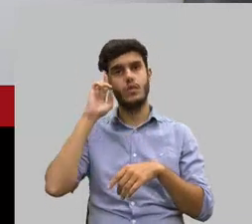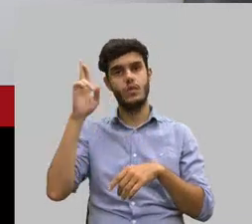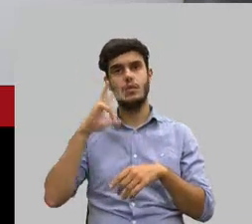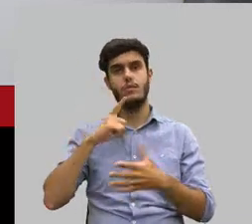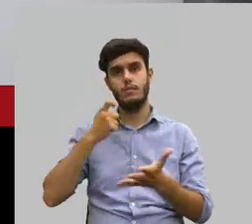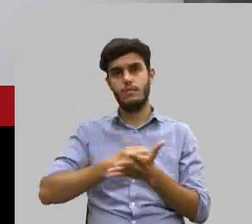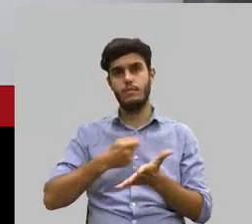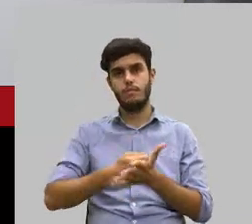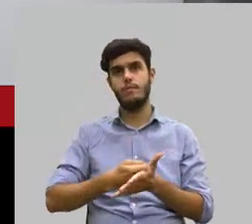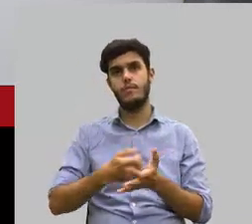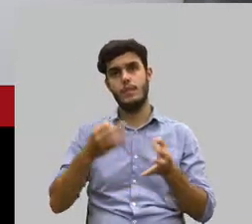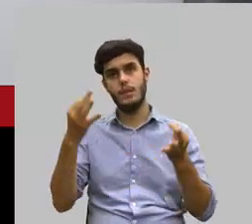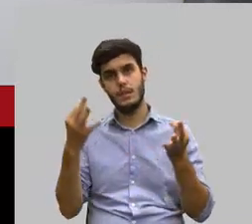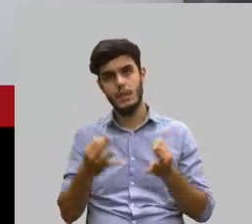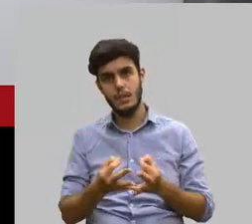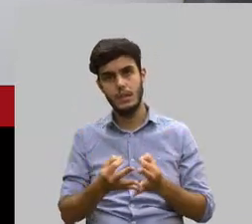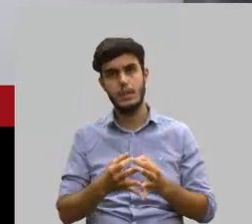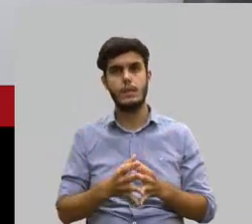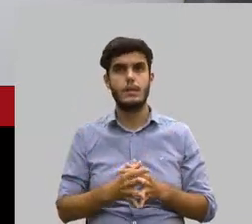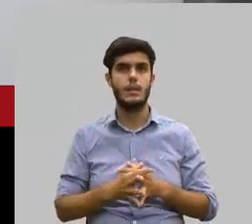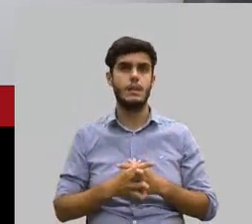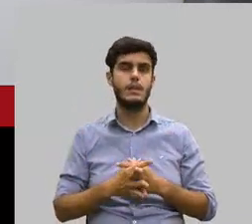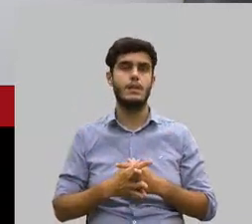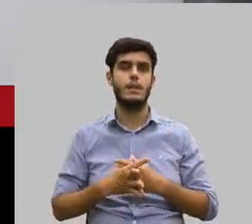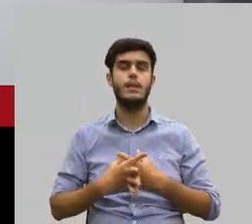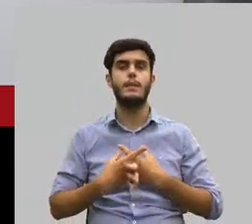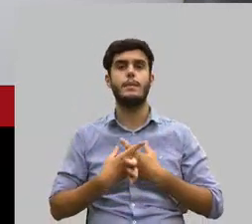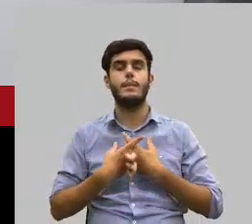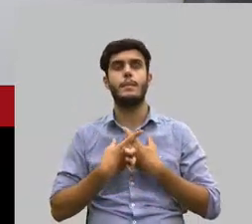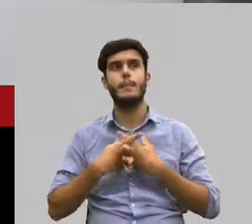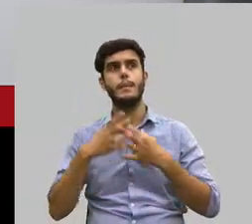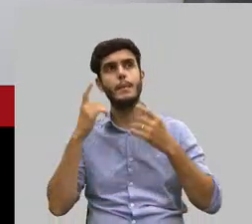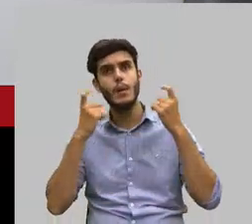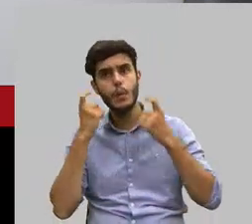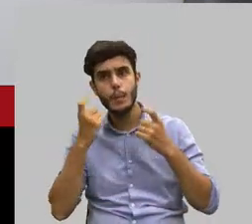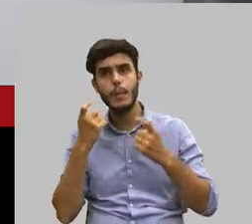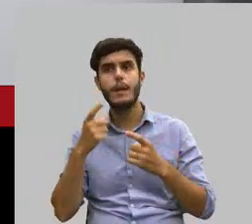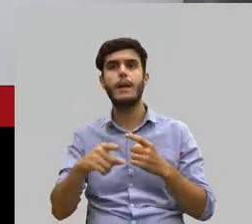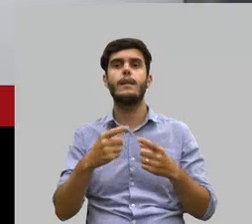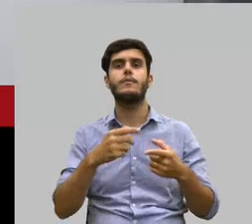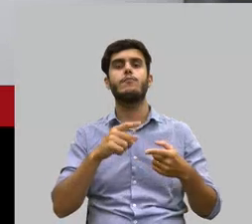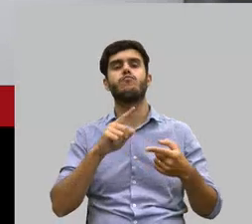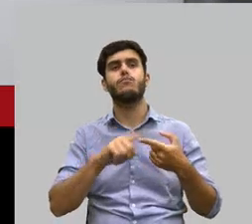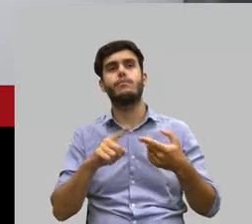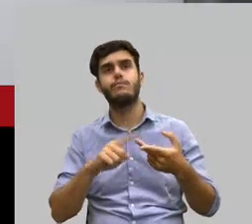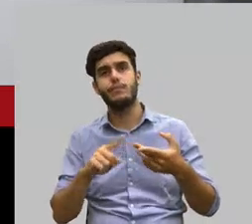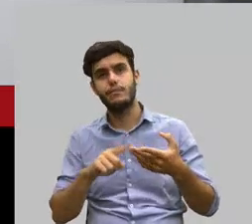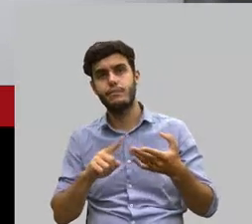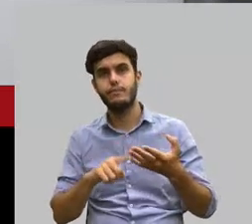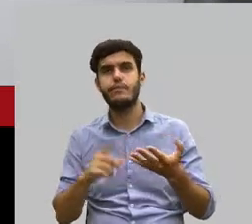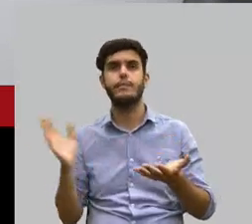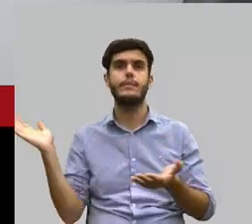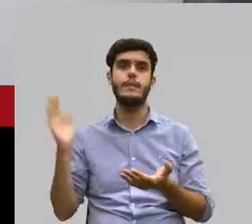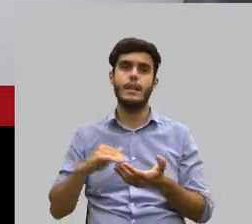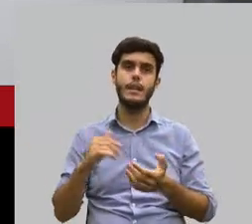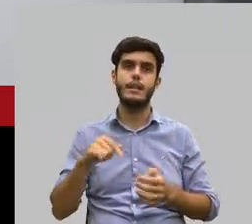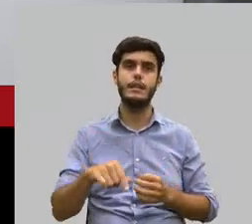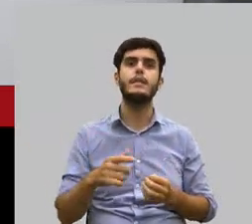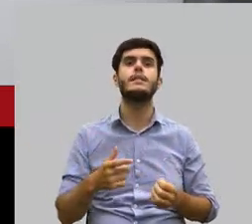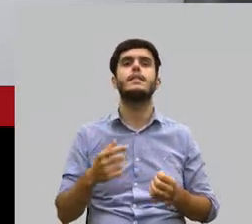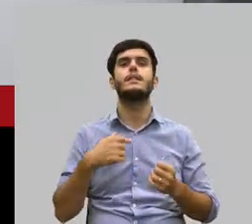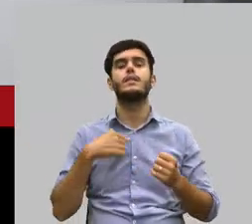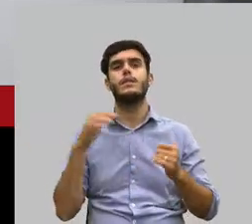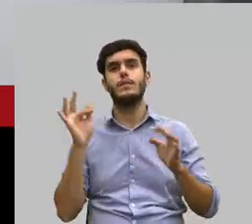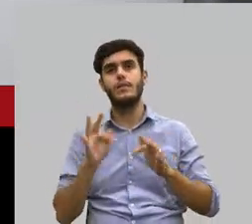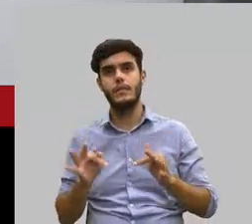correta eh preocupada com as questões que foram trazidas aqui eu fico feliz da gente ver